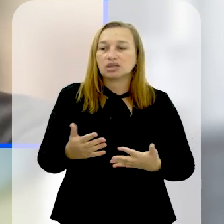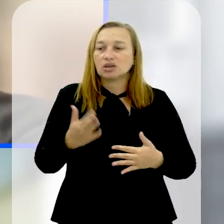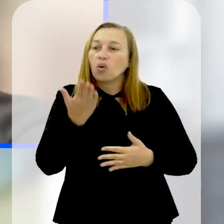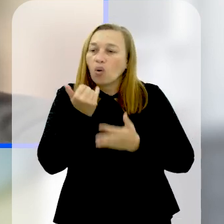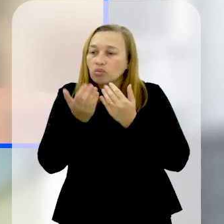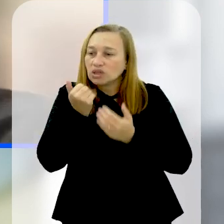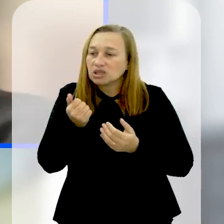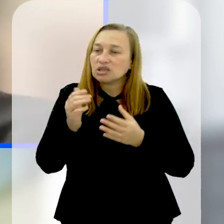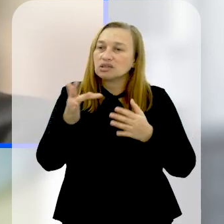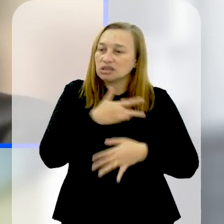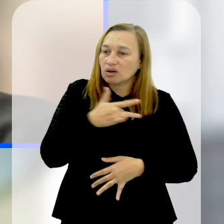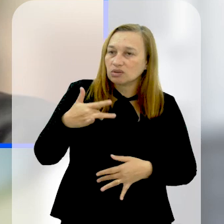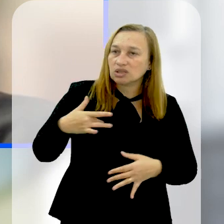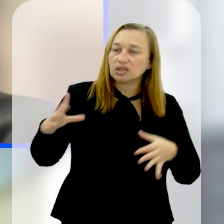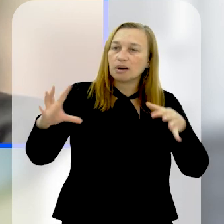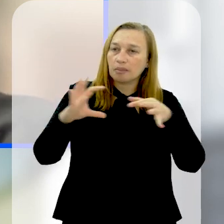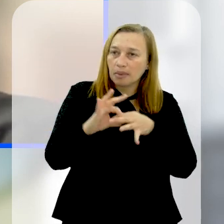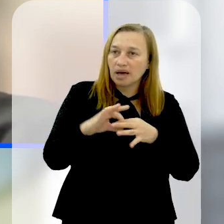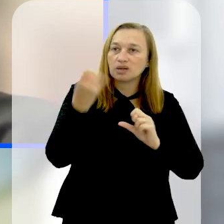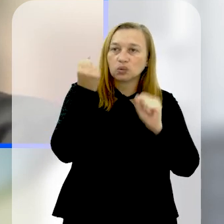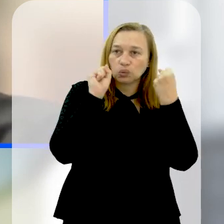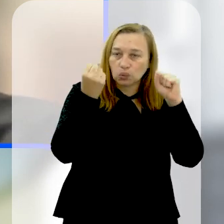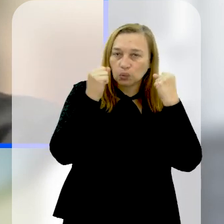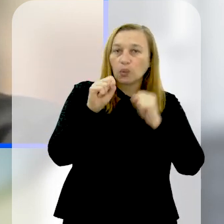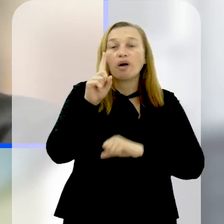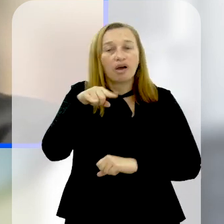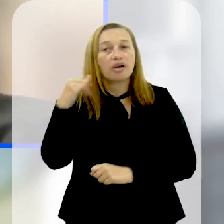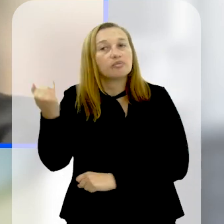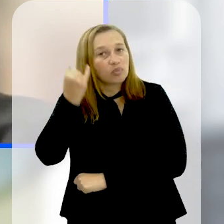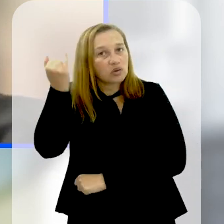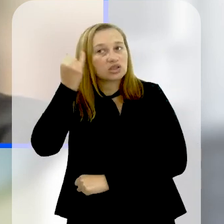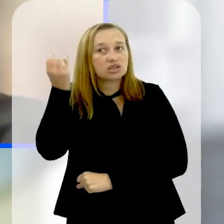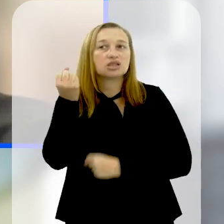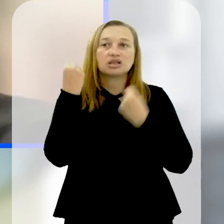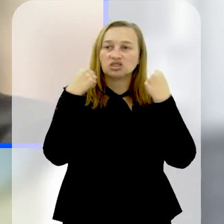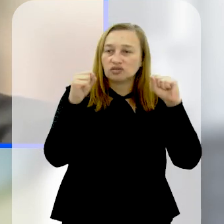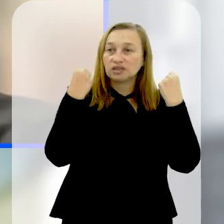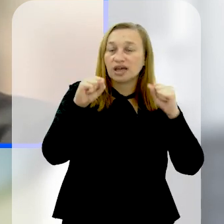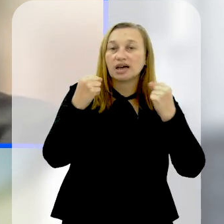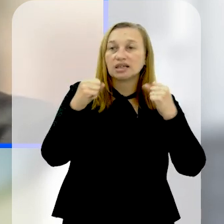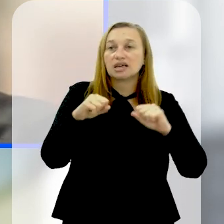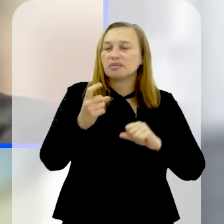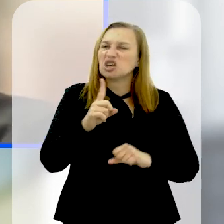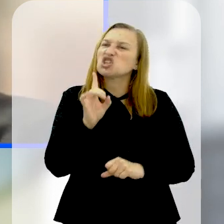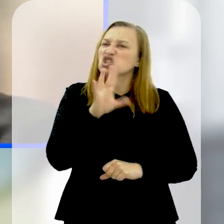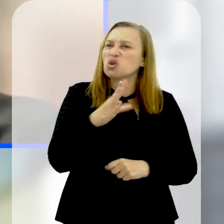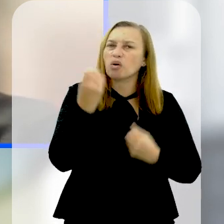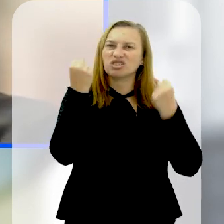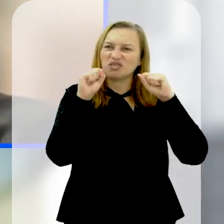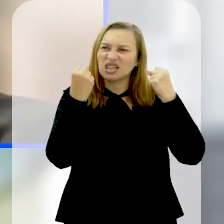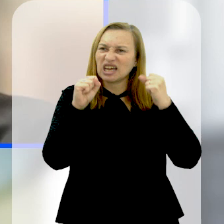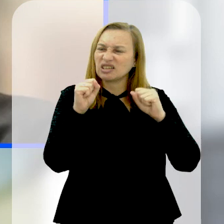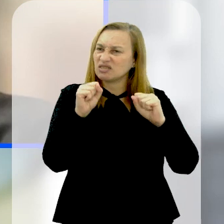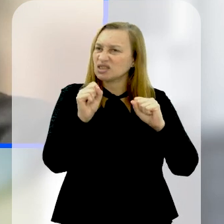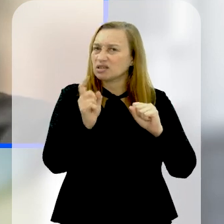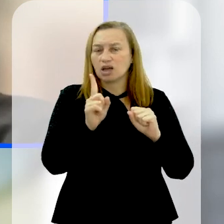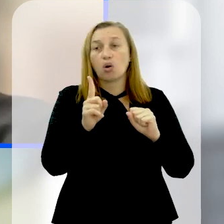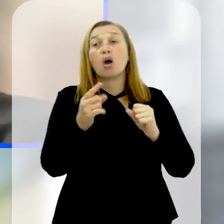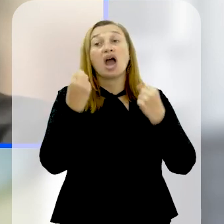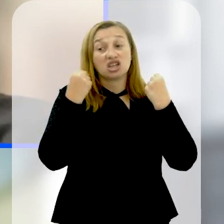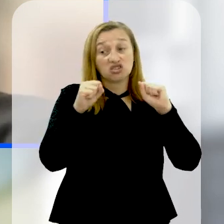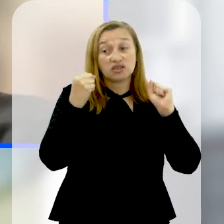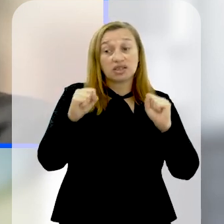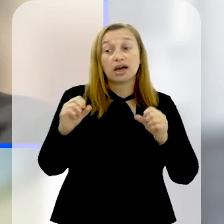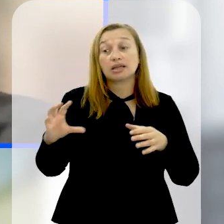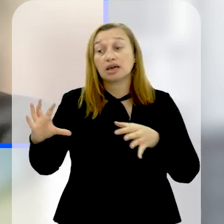Para compensar. Então, assim, é um componente importantíssimo, a atividade física, mas não é só a atividade física que vai